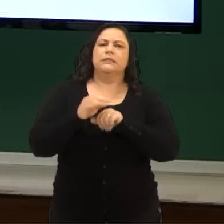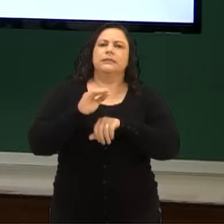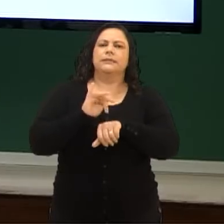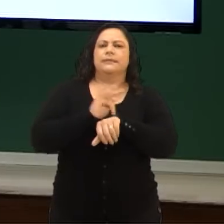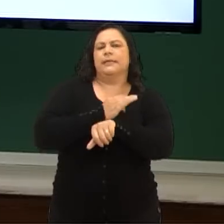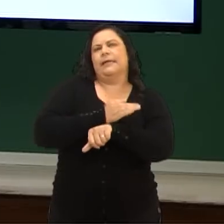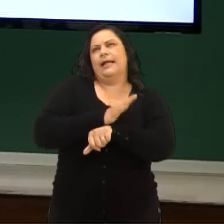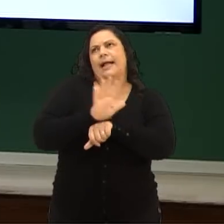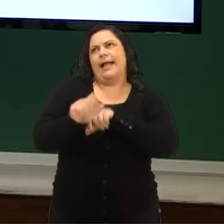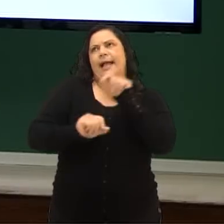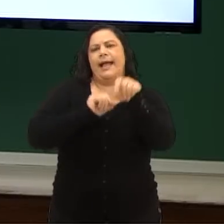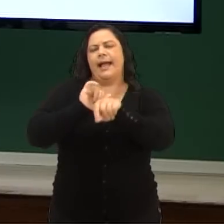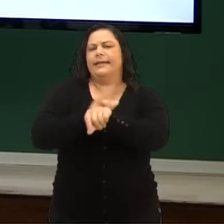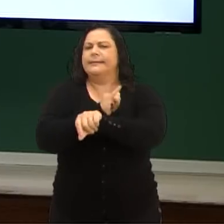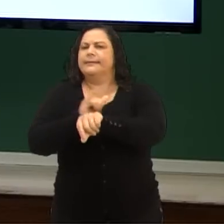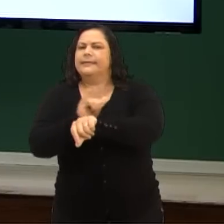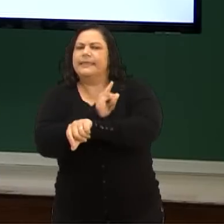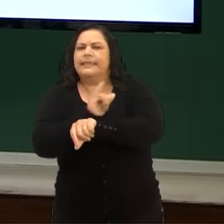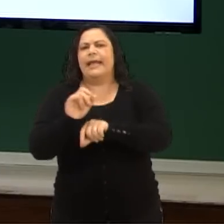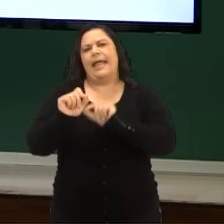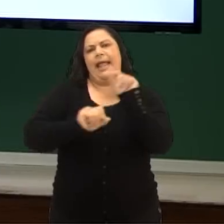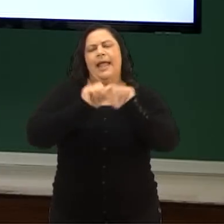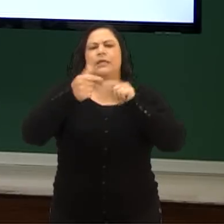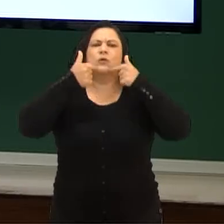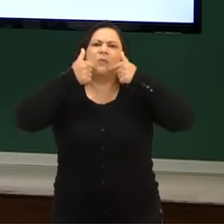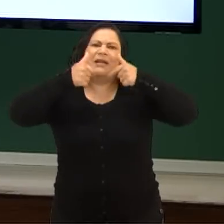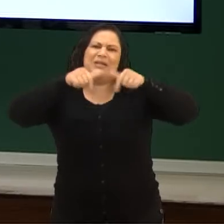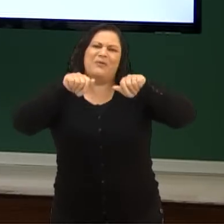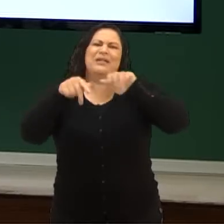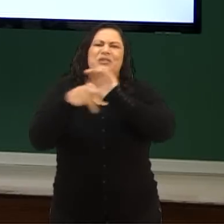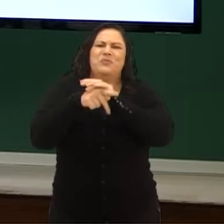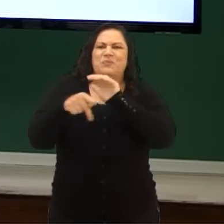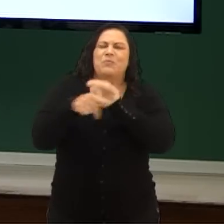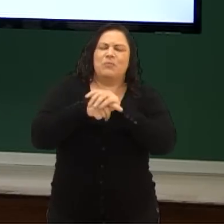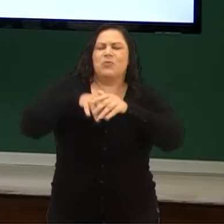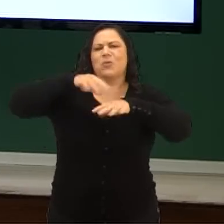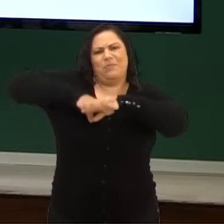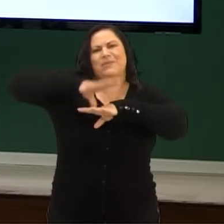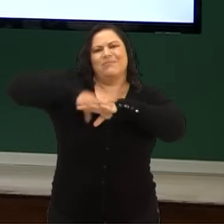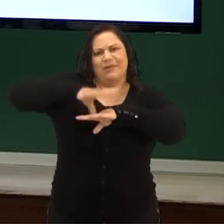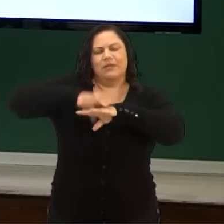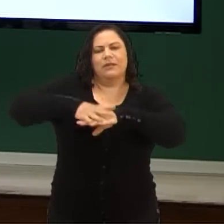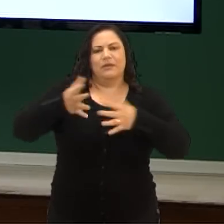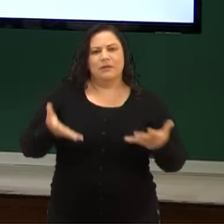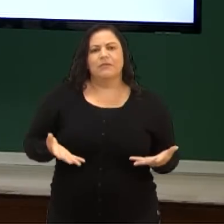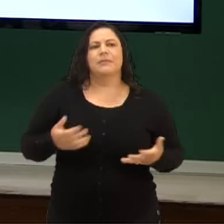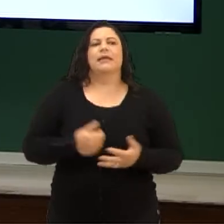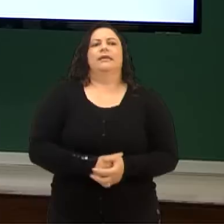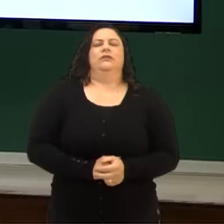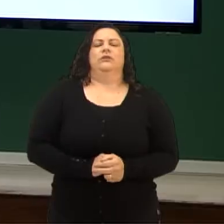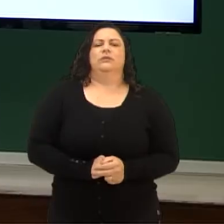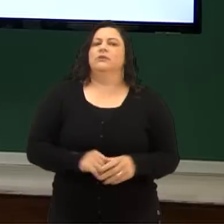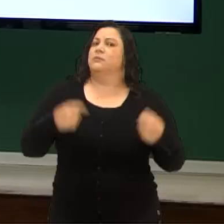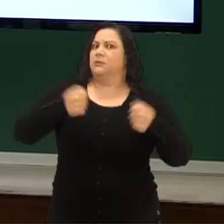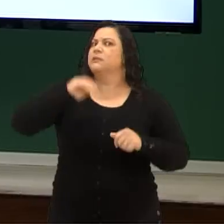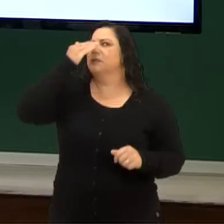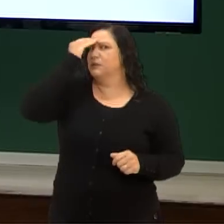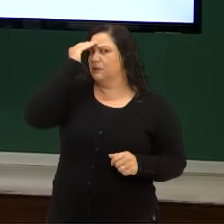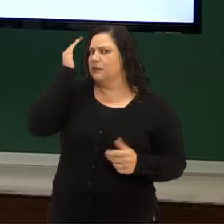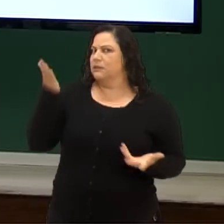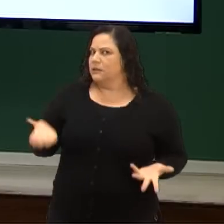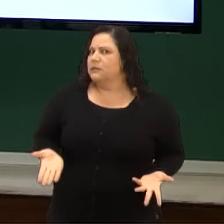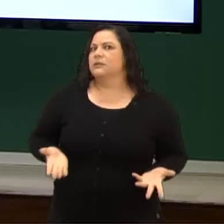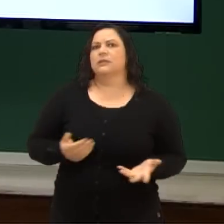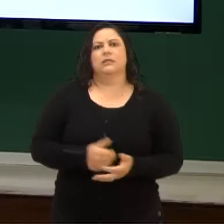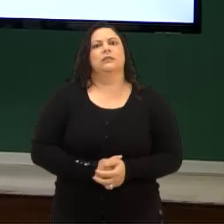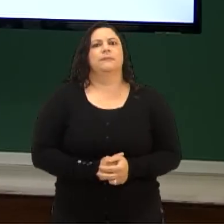essa linguagem técnica. Tá? Não é um desenho da Disney, beleza? É matemática, então você tem que falar sério, tá bom? Eu adoro Disney,